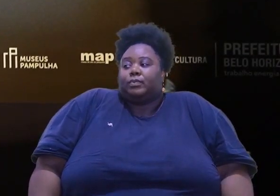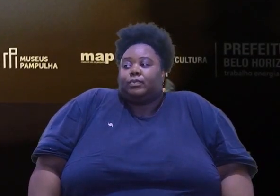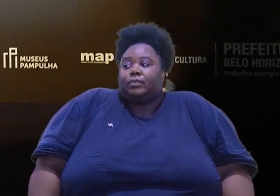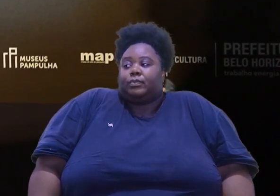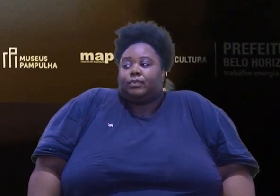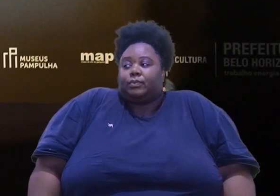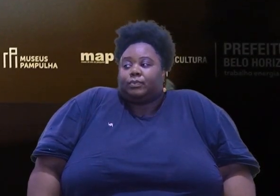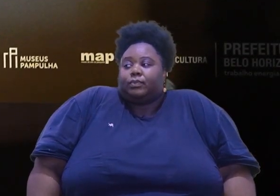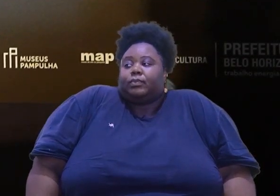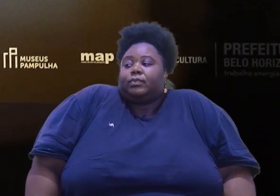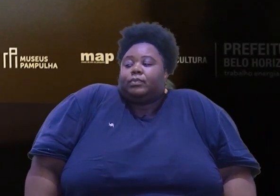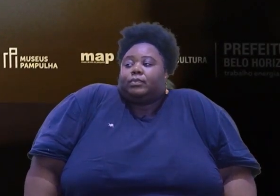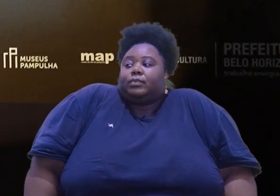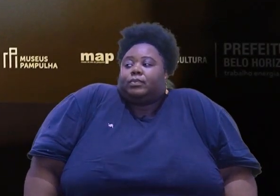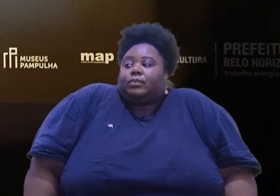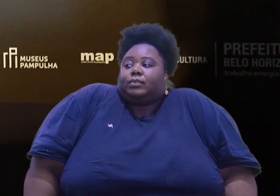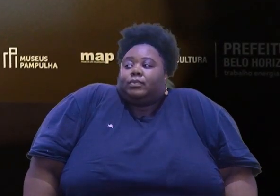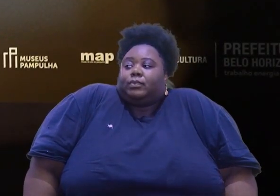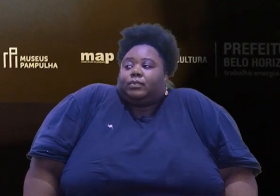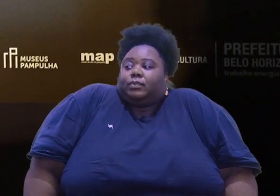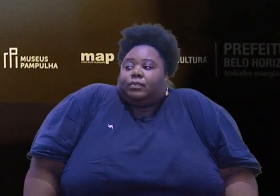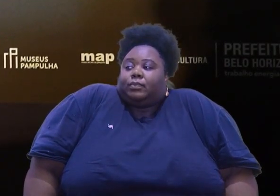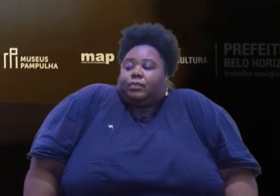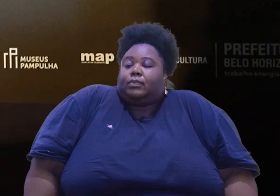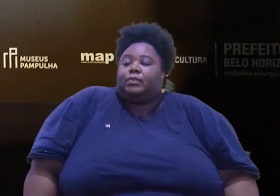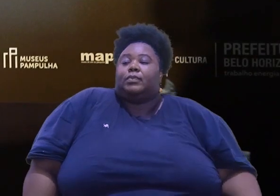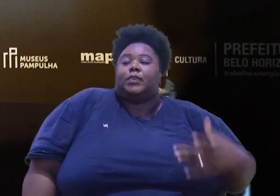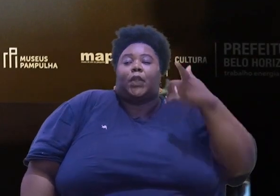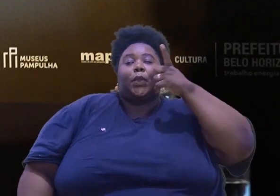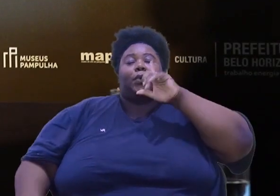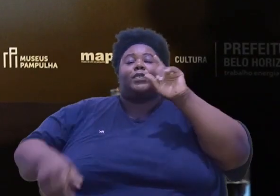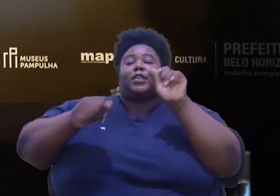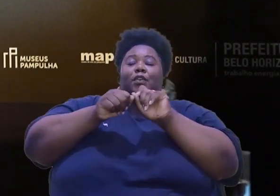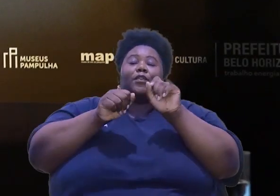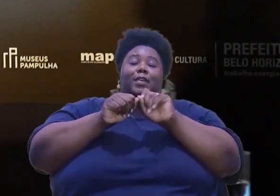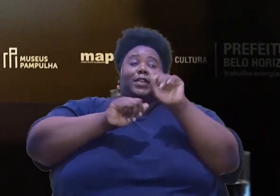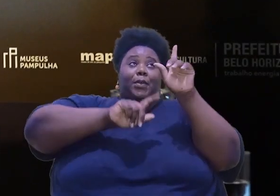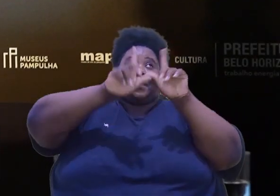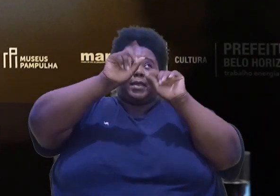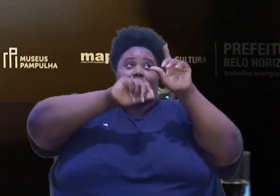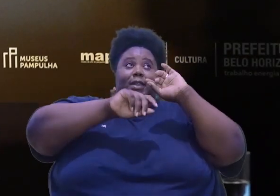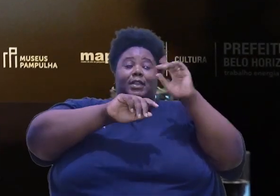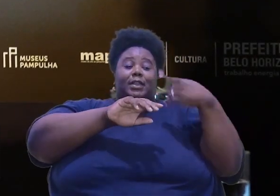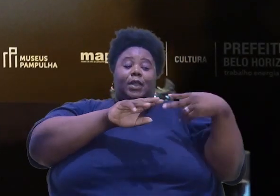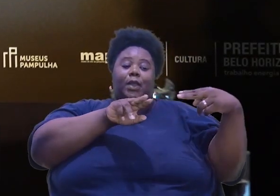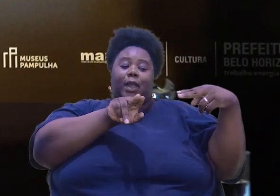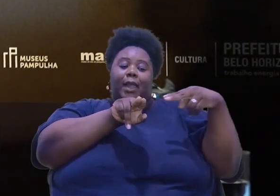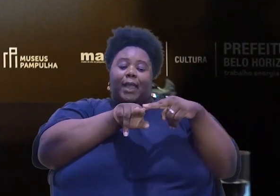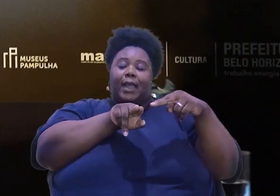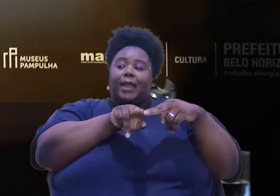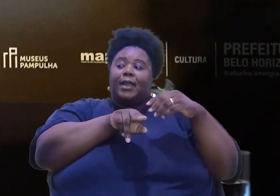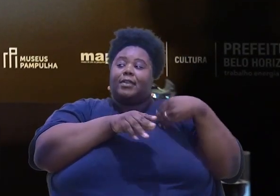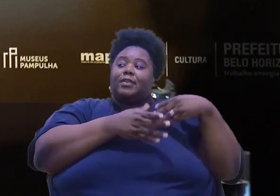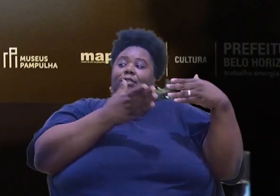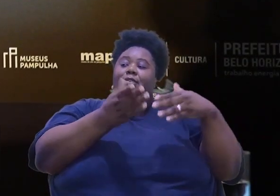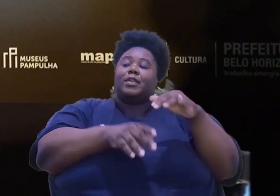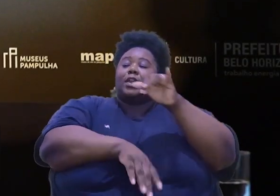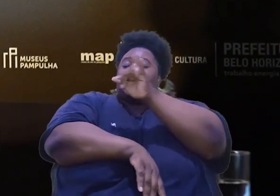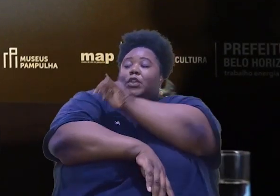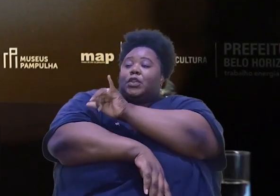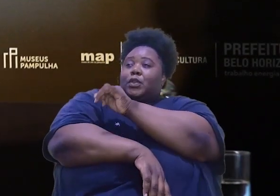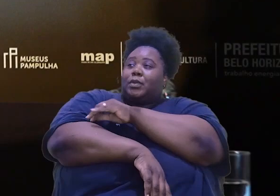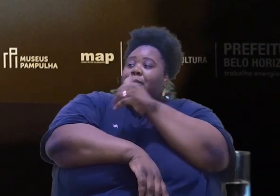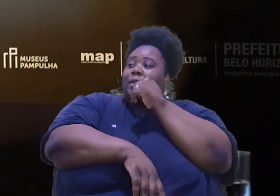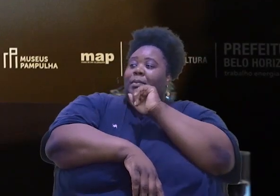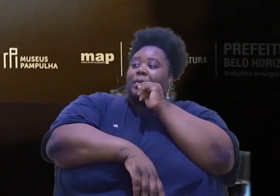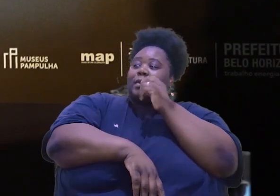uma estrelinha e tudo era ligado na tomada, né? Então, eu me lembro que eu cheguei do Rio de Janeiro, a minha mãe